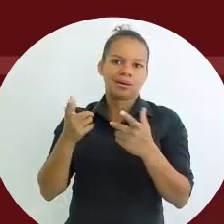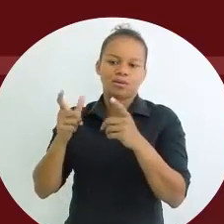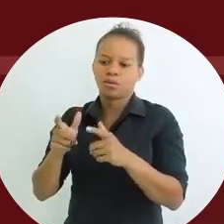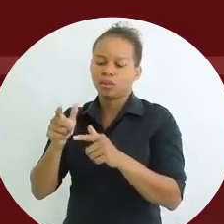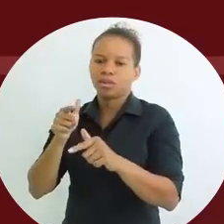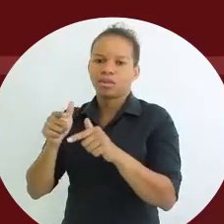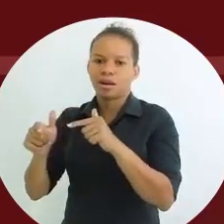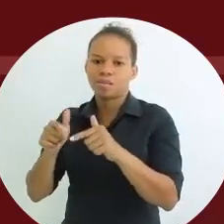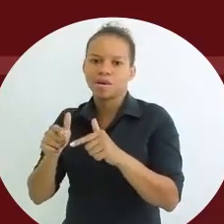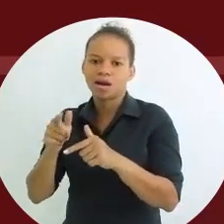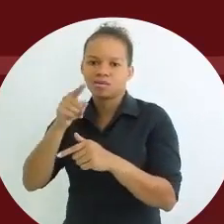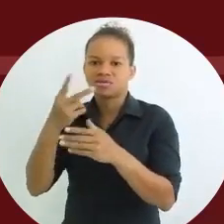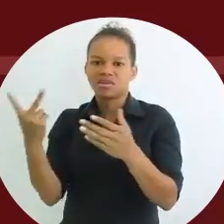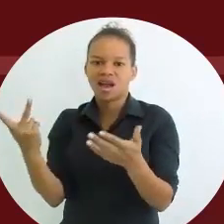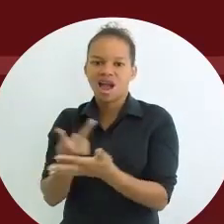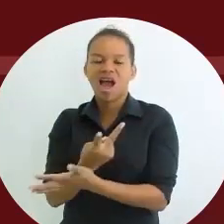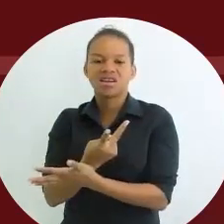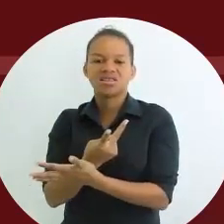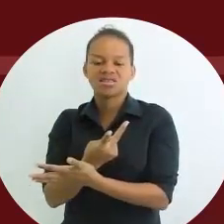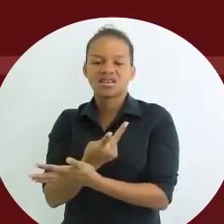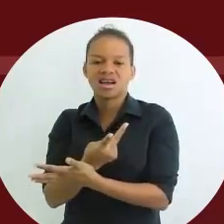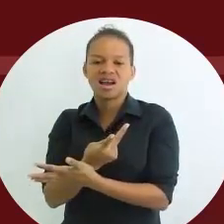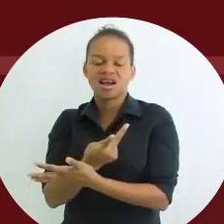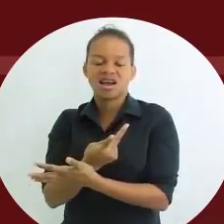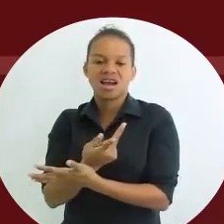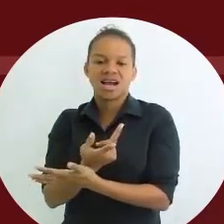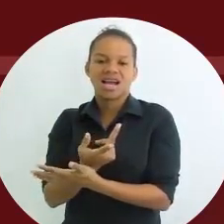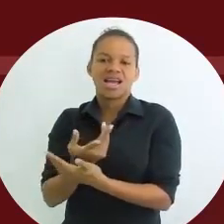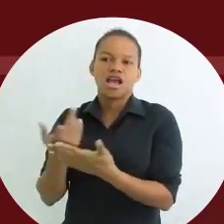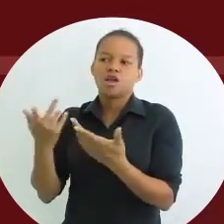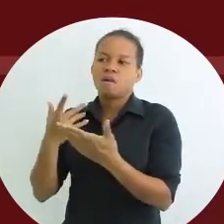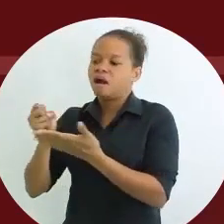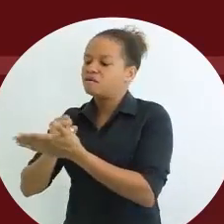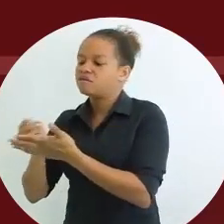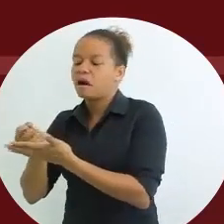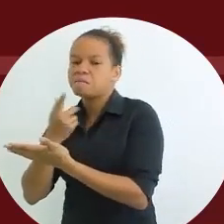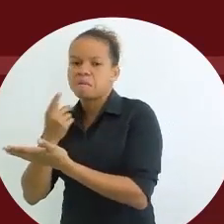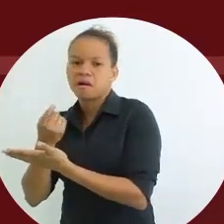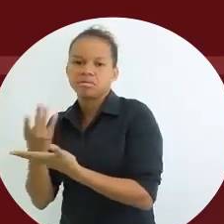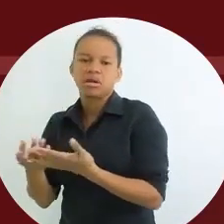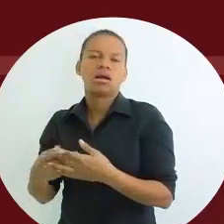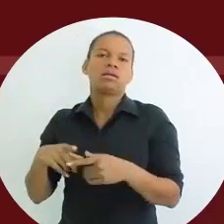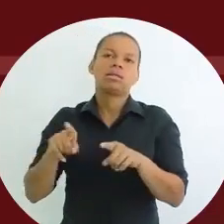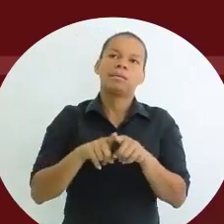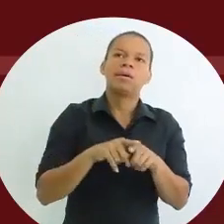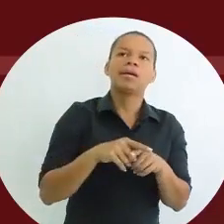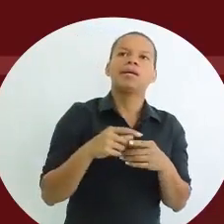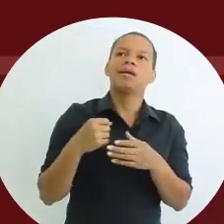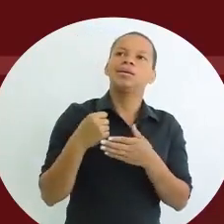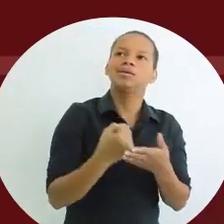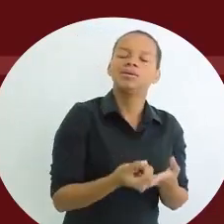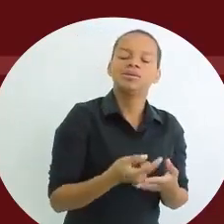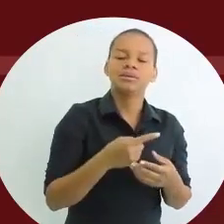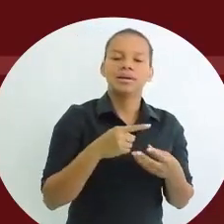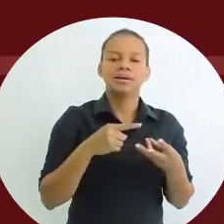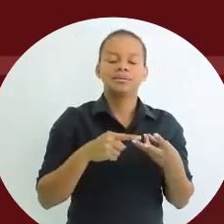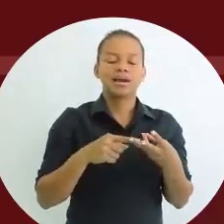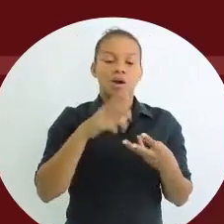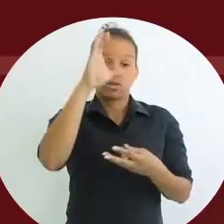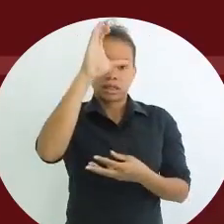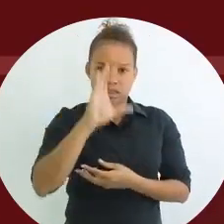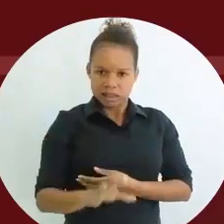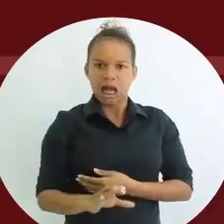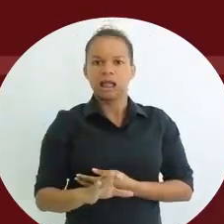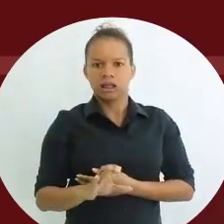um trabalho que você vai realizar em uma farmácia, isso serve para um cidadão